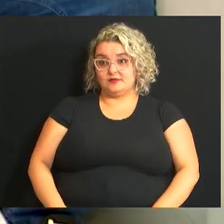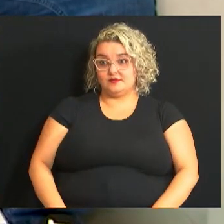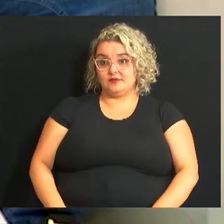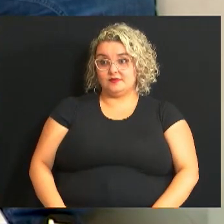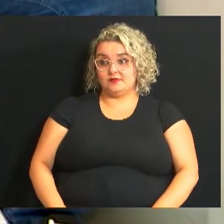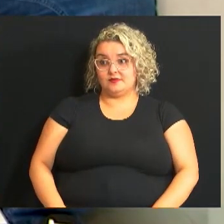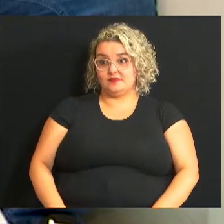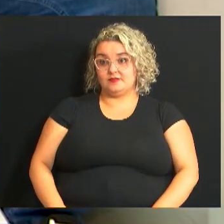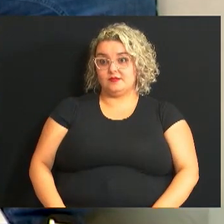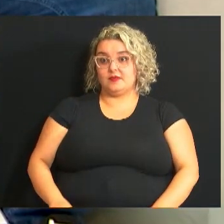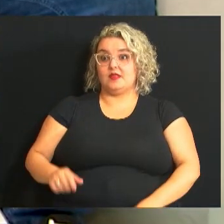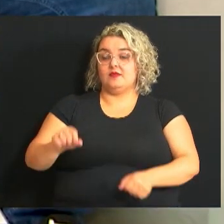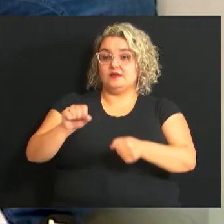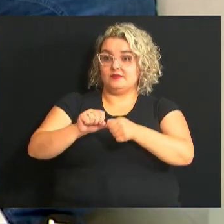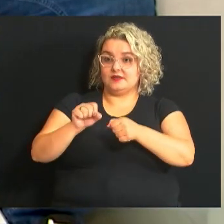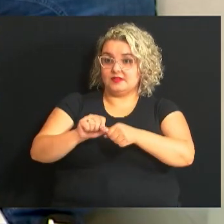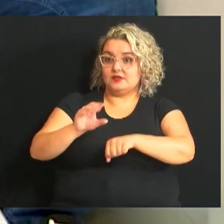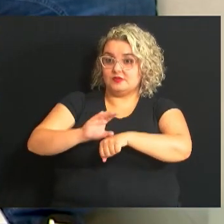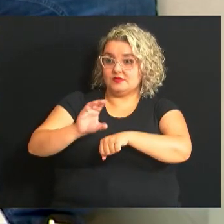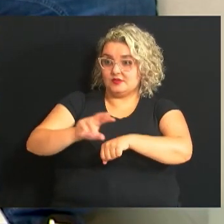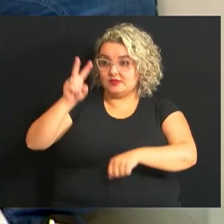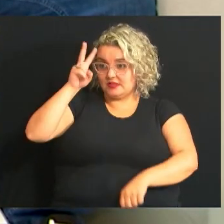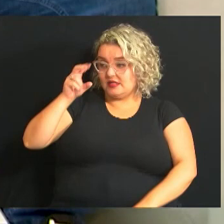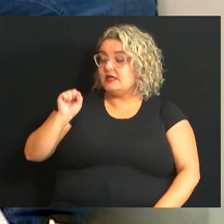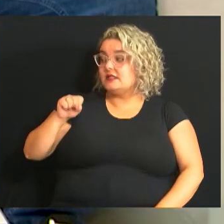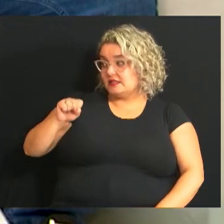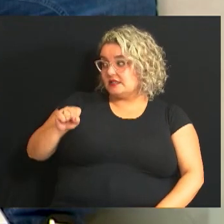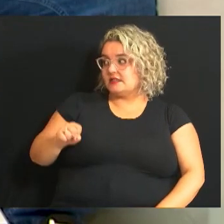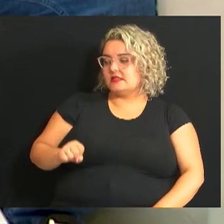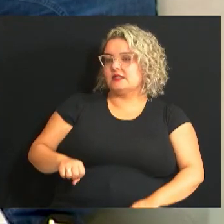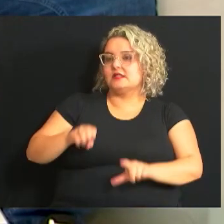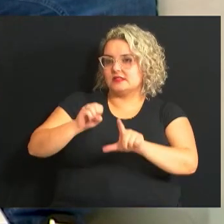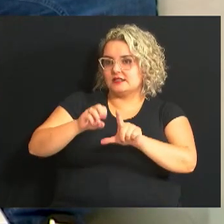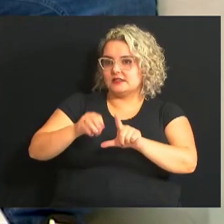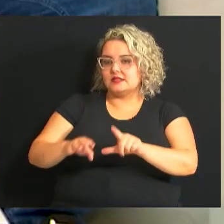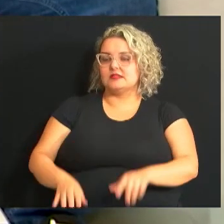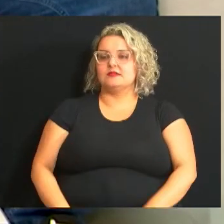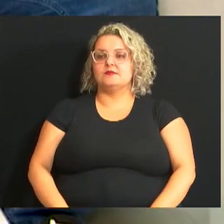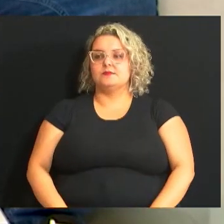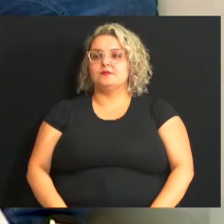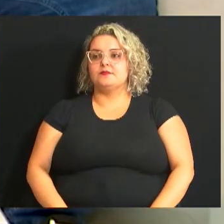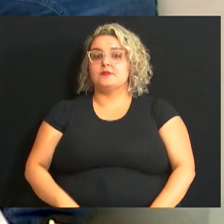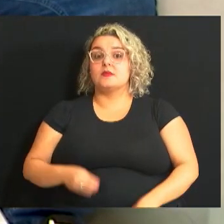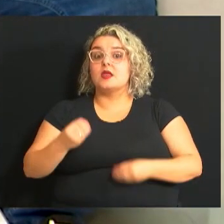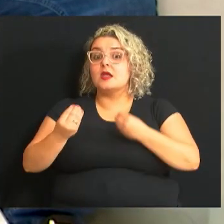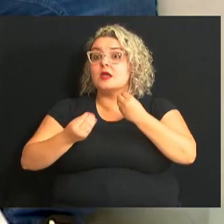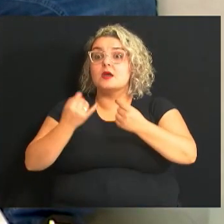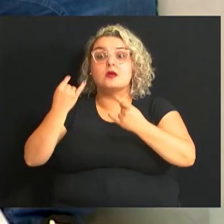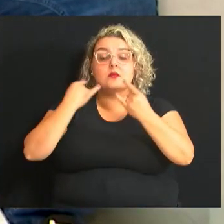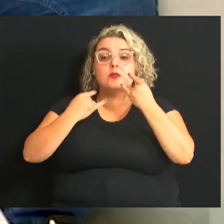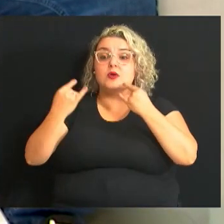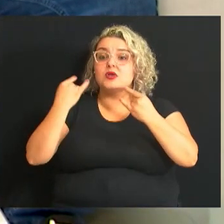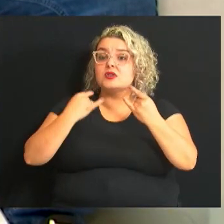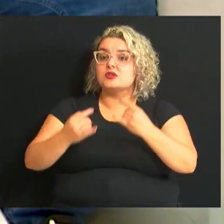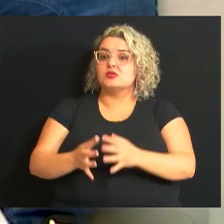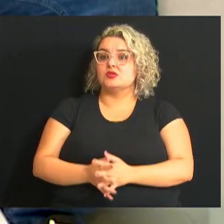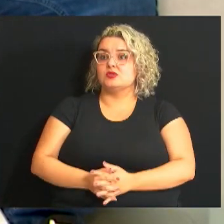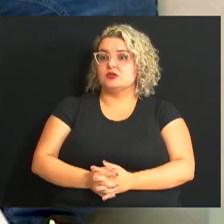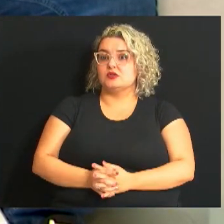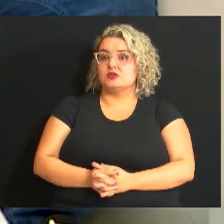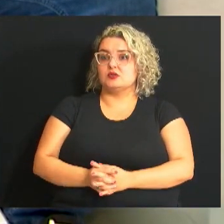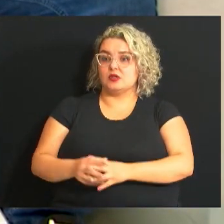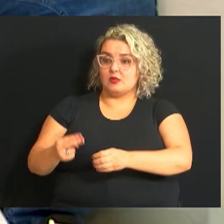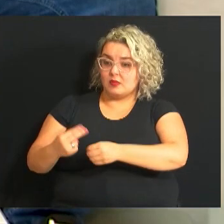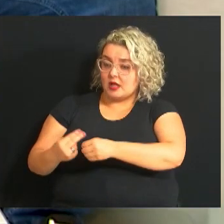cursando História? Sim, licenciatura. Bom, como você se interessou aí pela